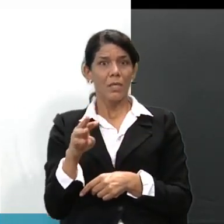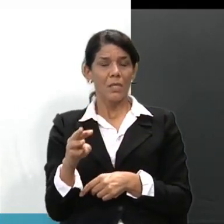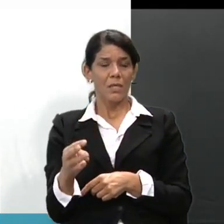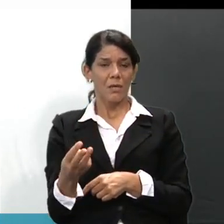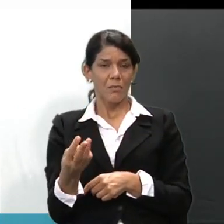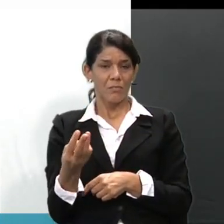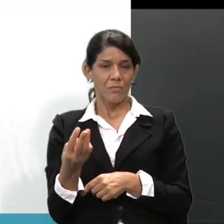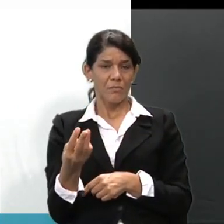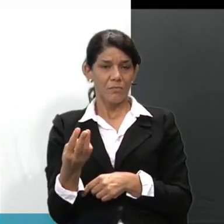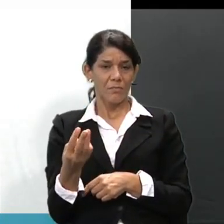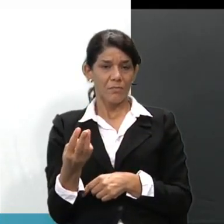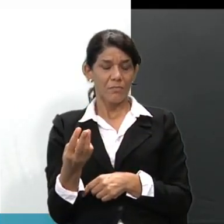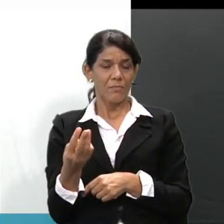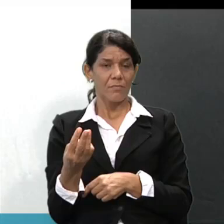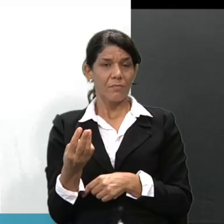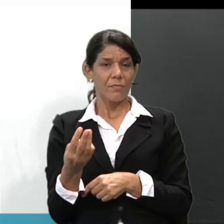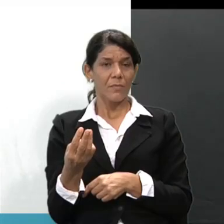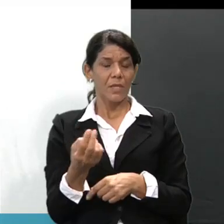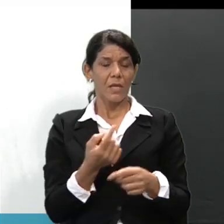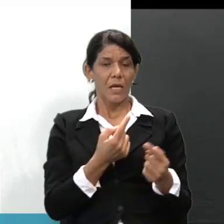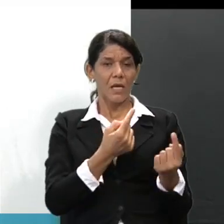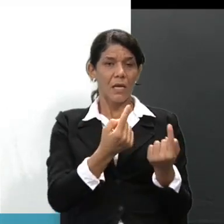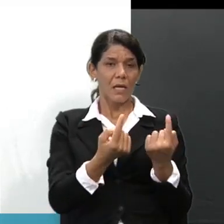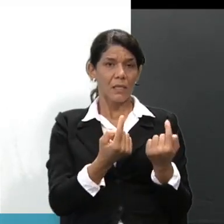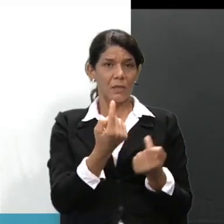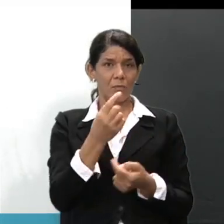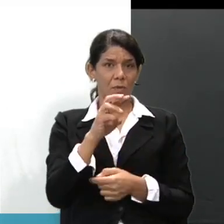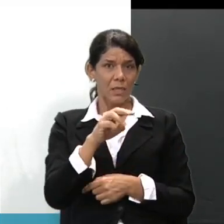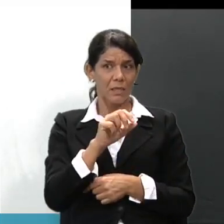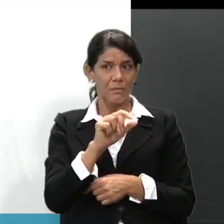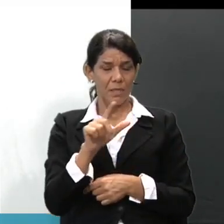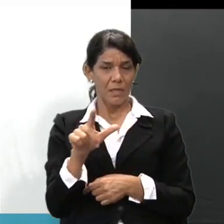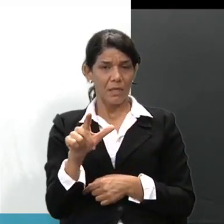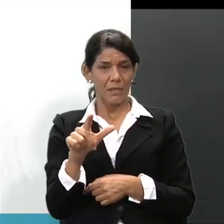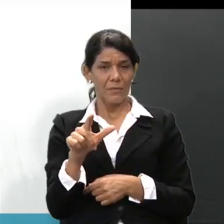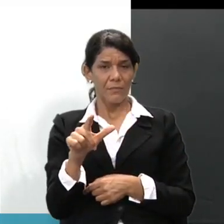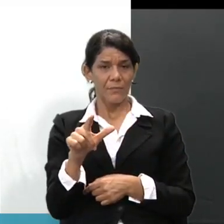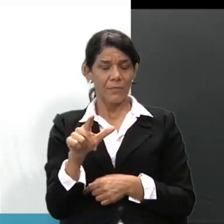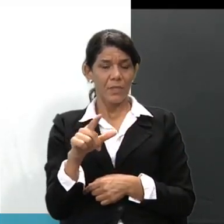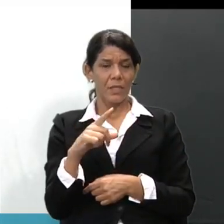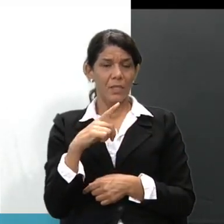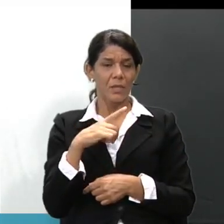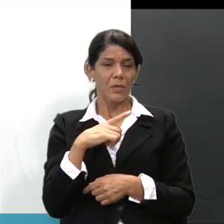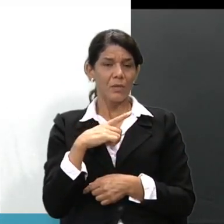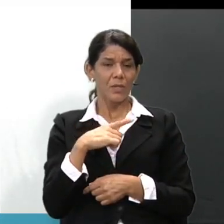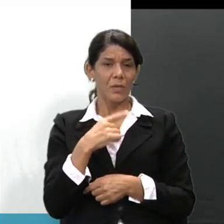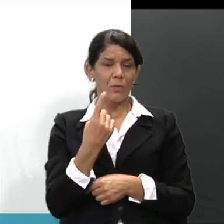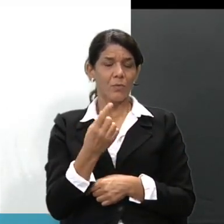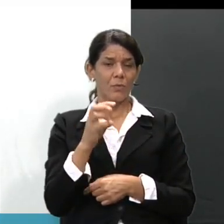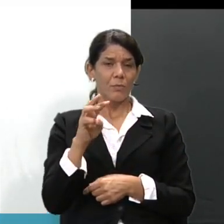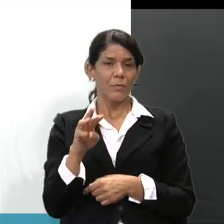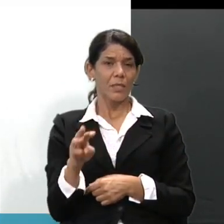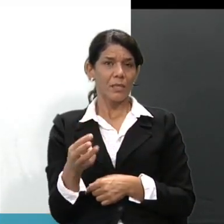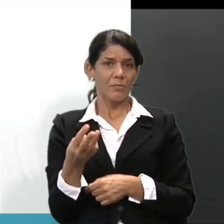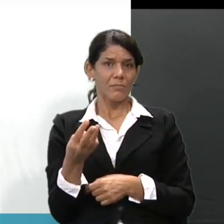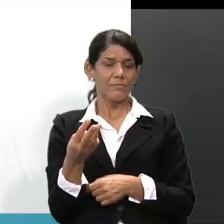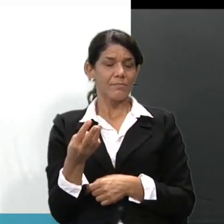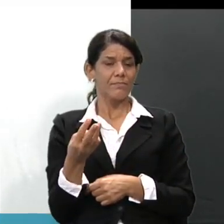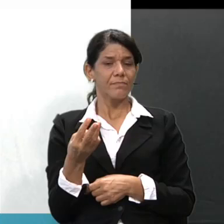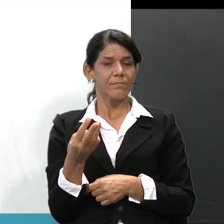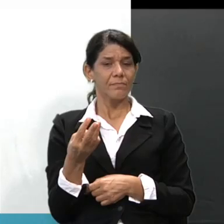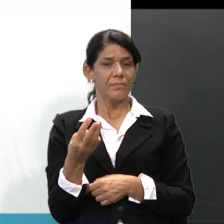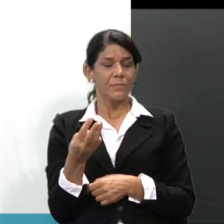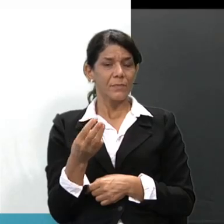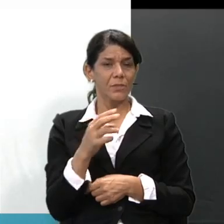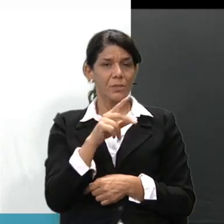de unidade. Portanto, a cada 1 ml dessa solução, eu tenho 1 milhão de unidade